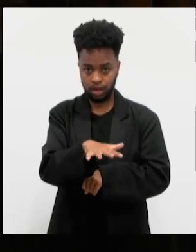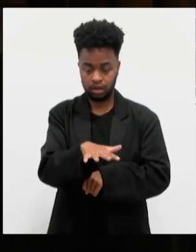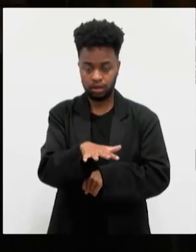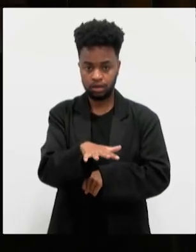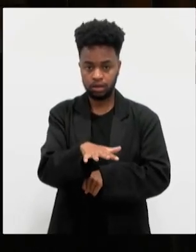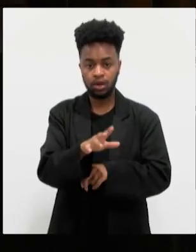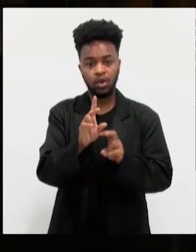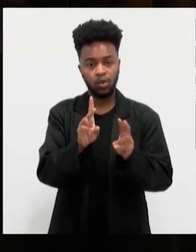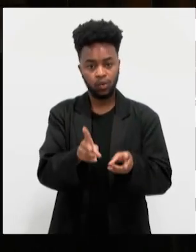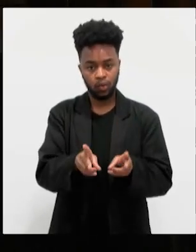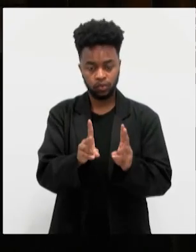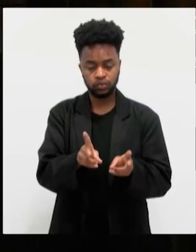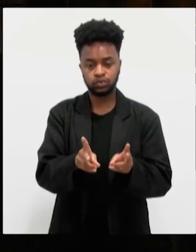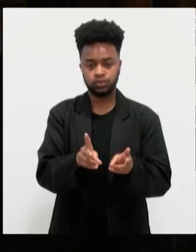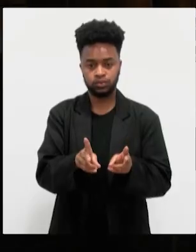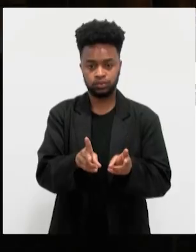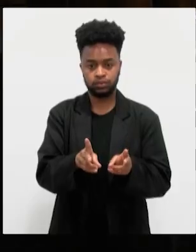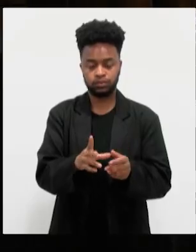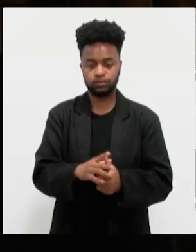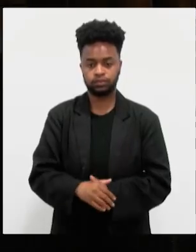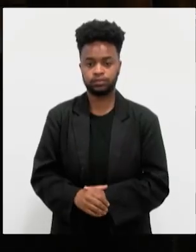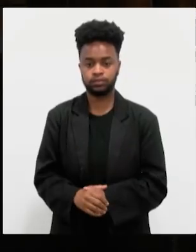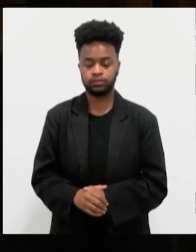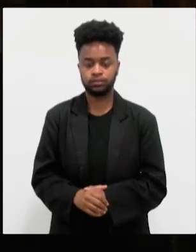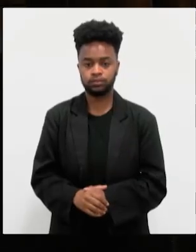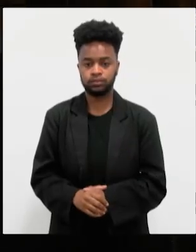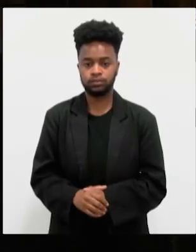continuam no mesmo lugar,